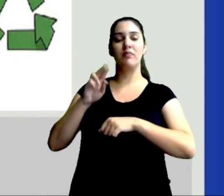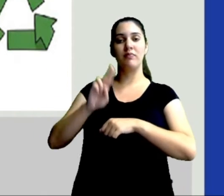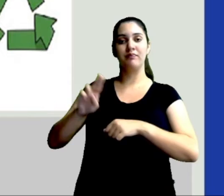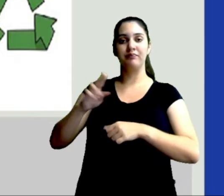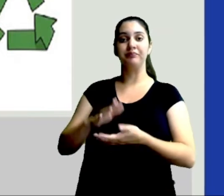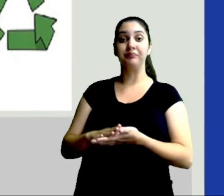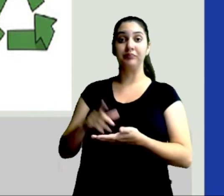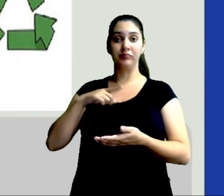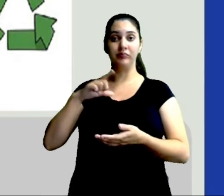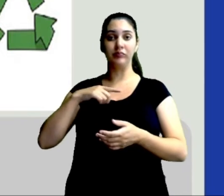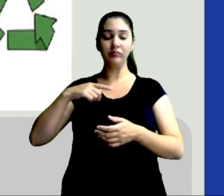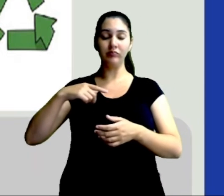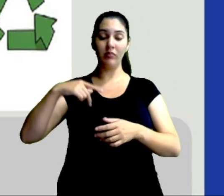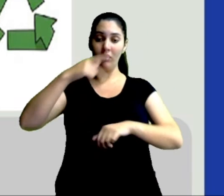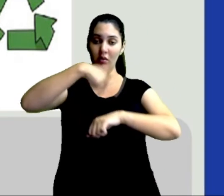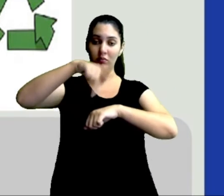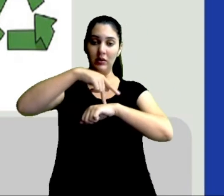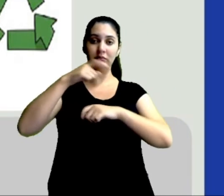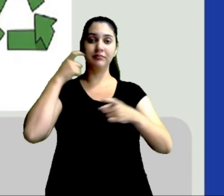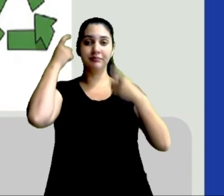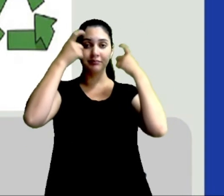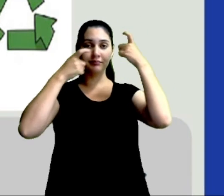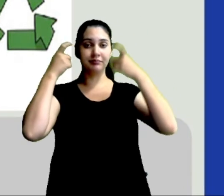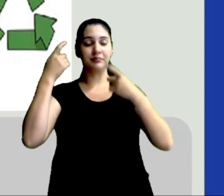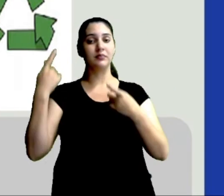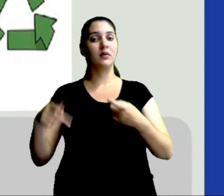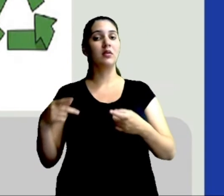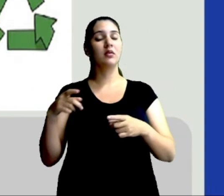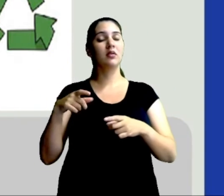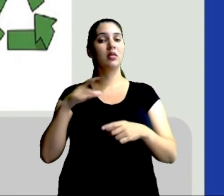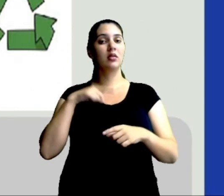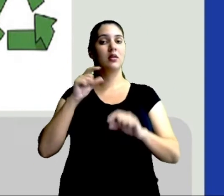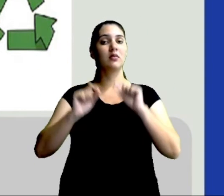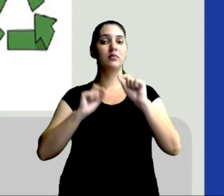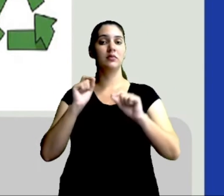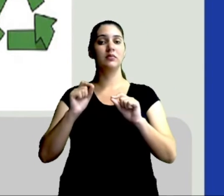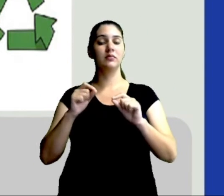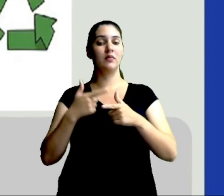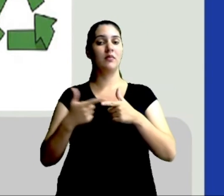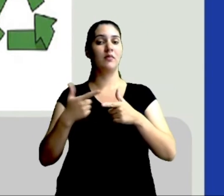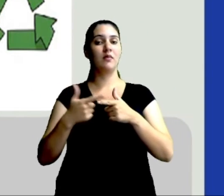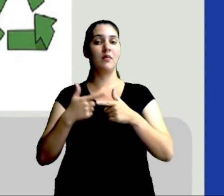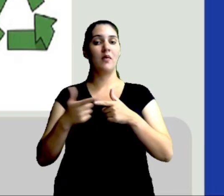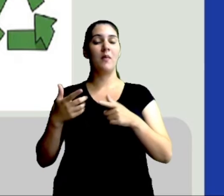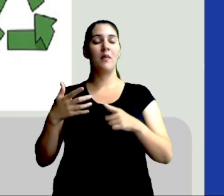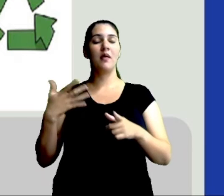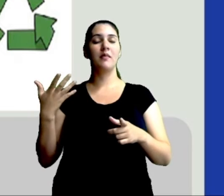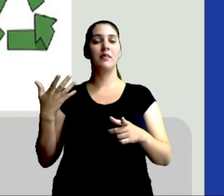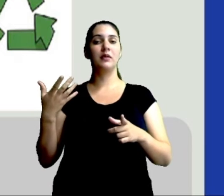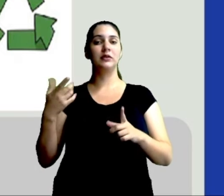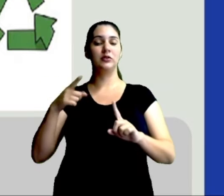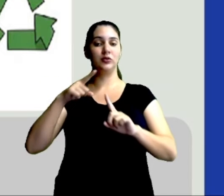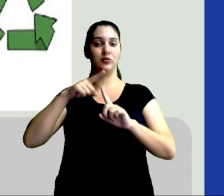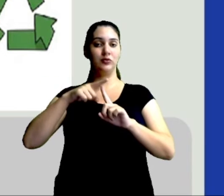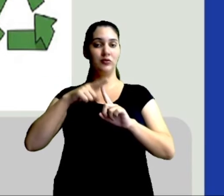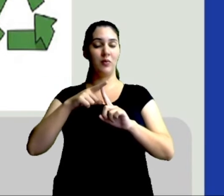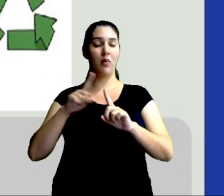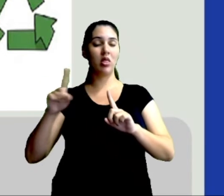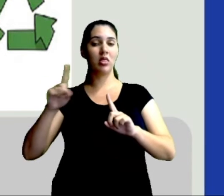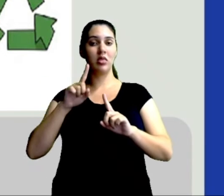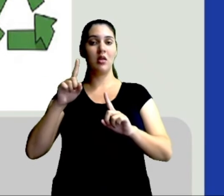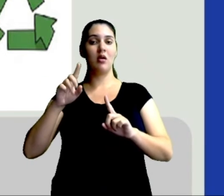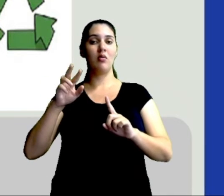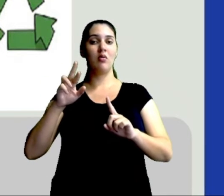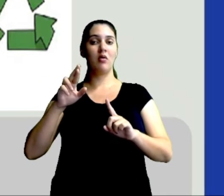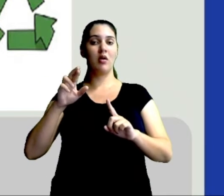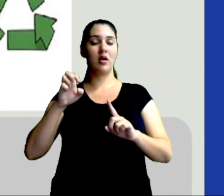As nações têm se preocupado com isso. Existe aí o problema, né, das fontes não renováveis.